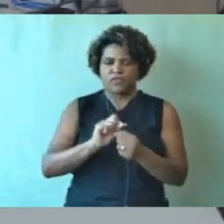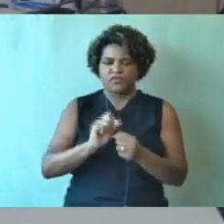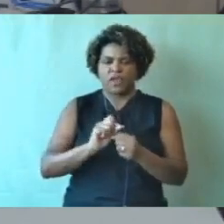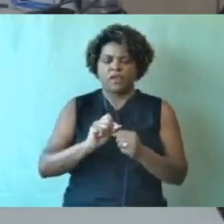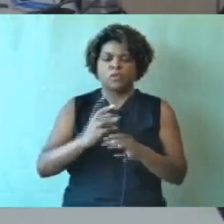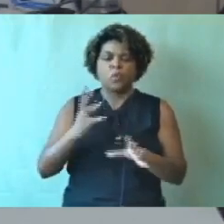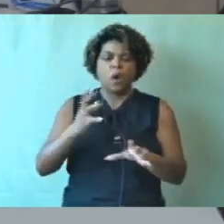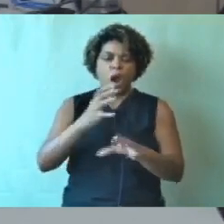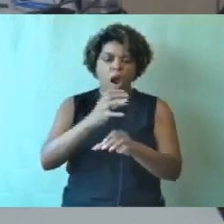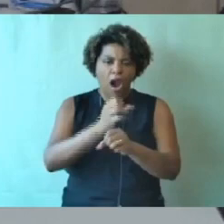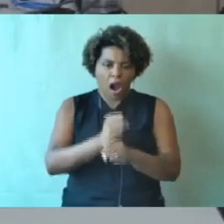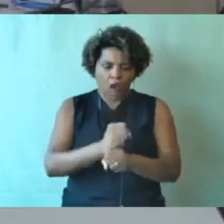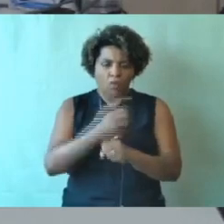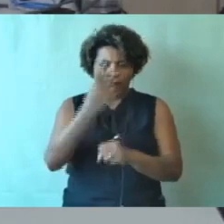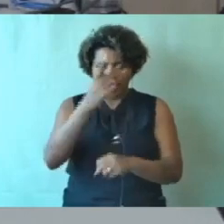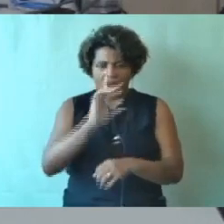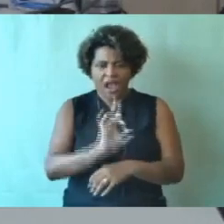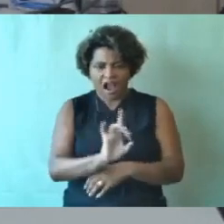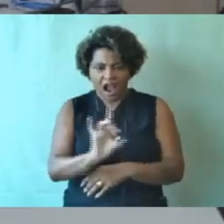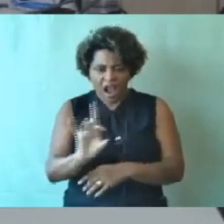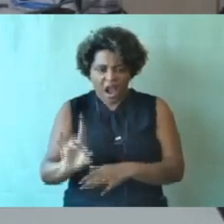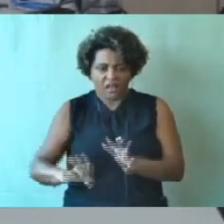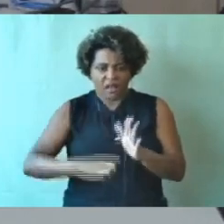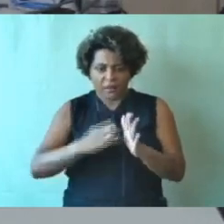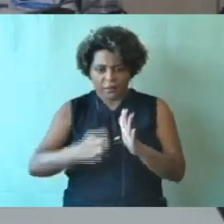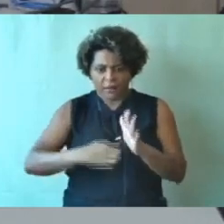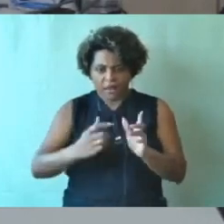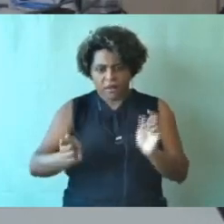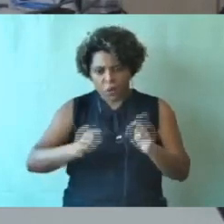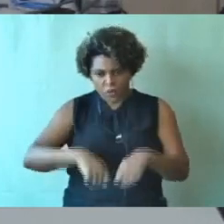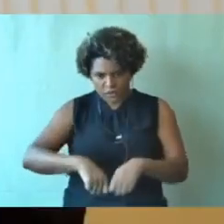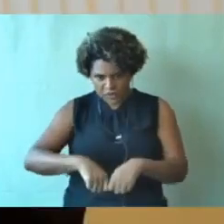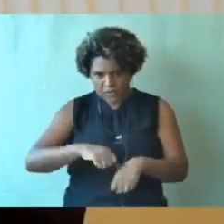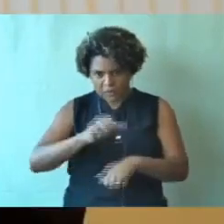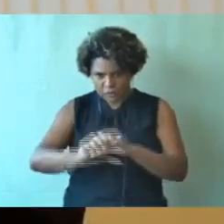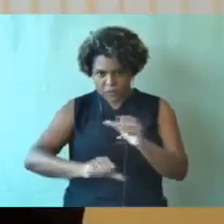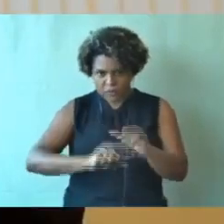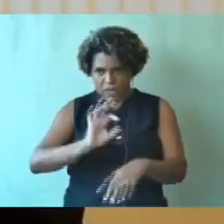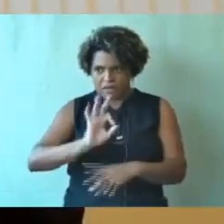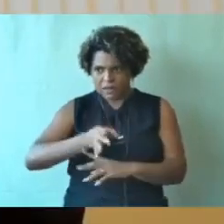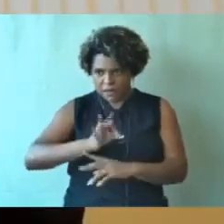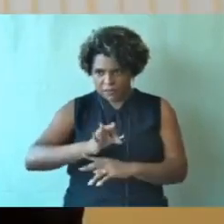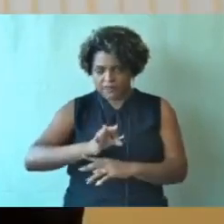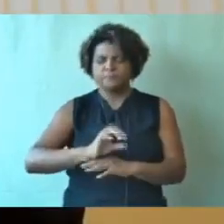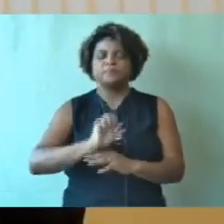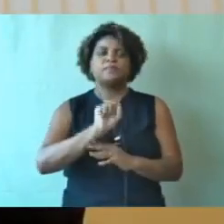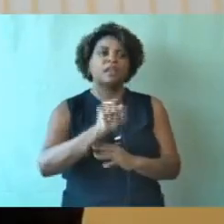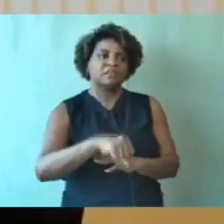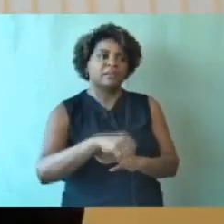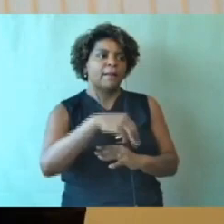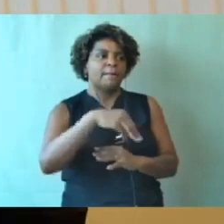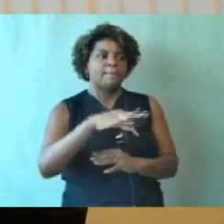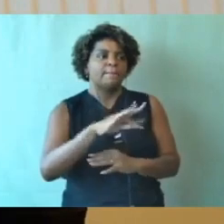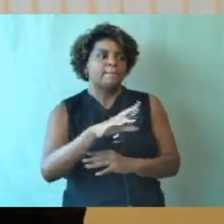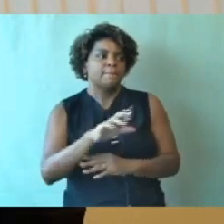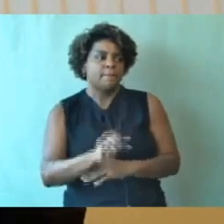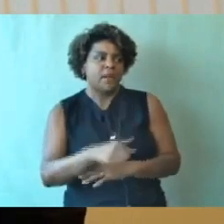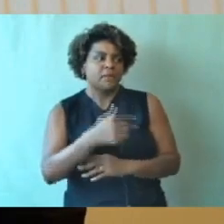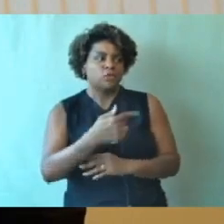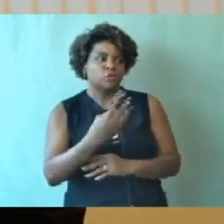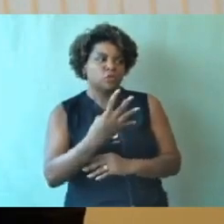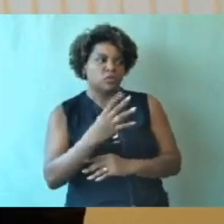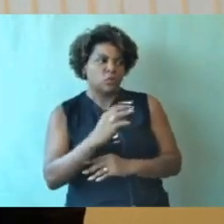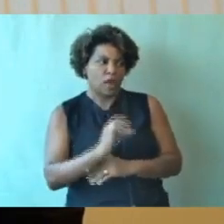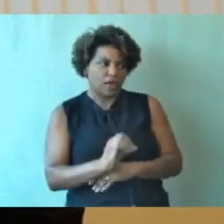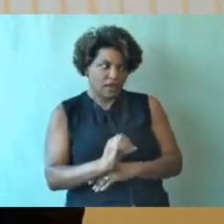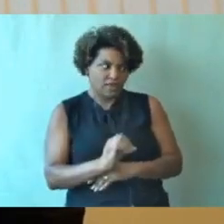cada uma, então, atingisse essa meta, foi isso? A meta de acréscimo, sim, os 240. Isso